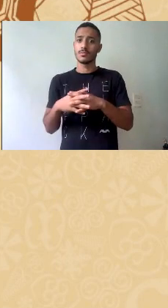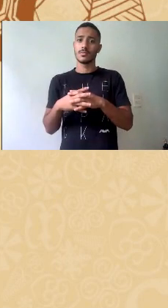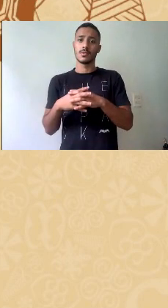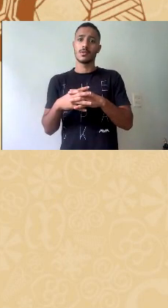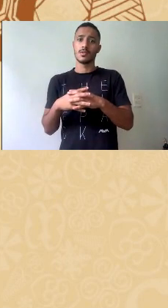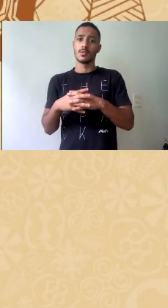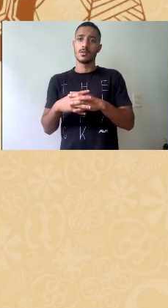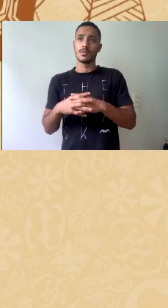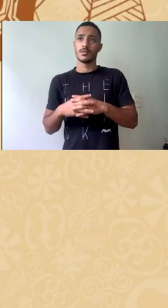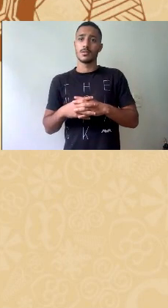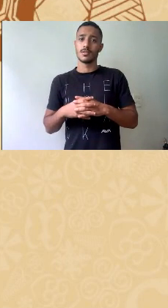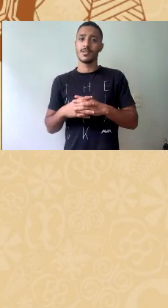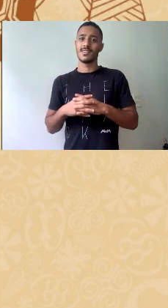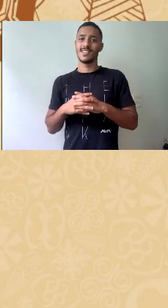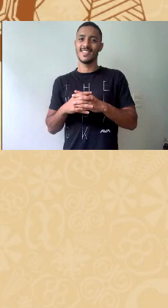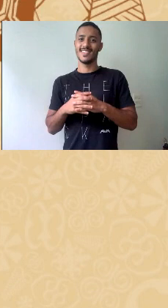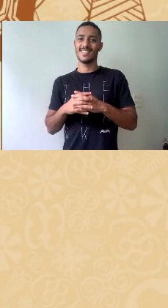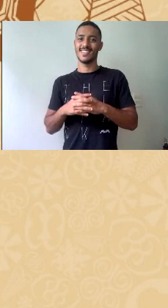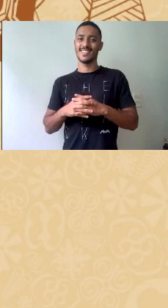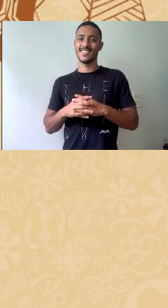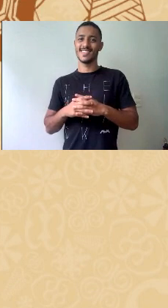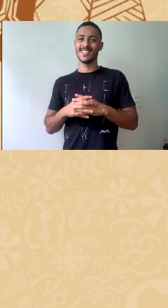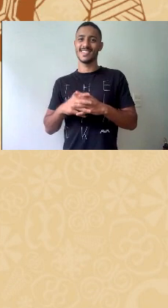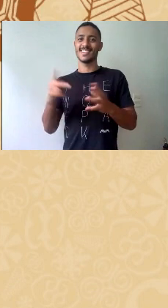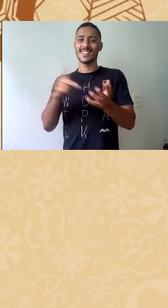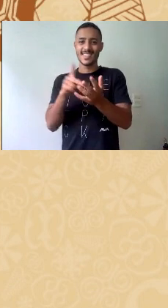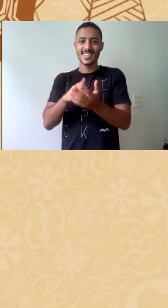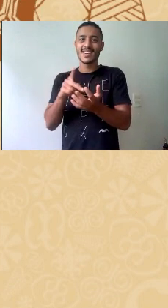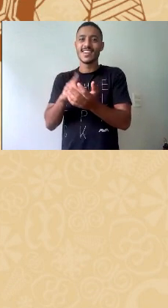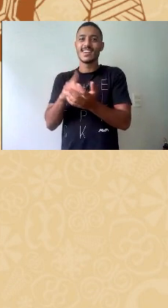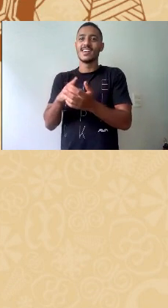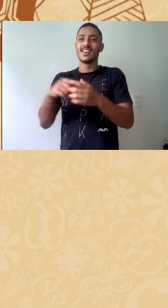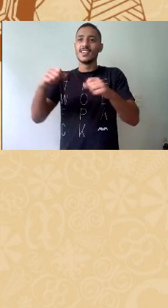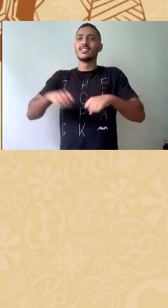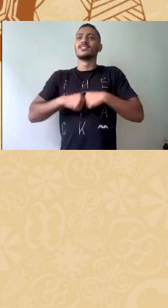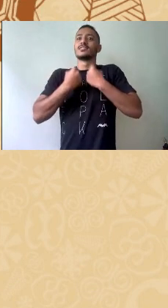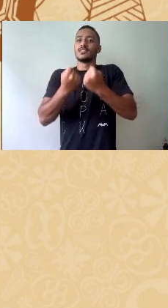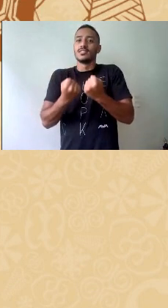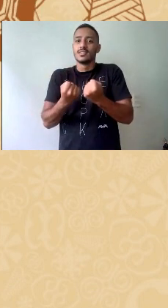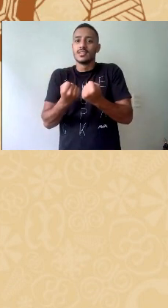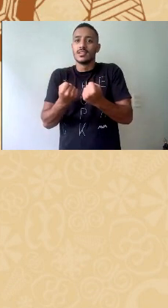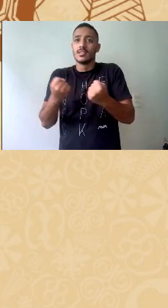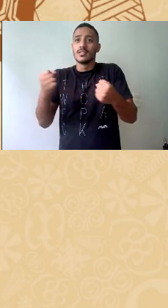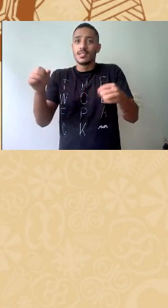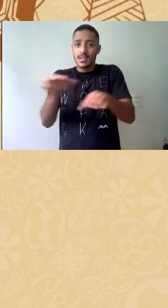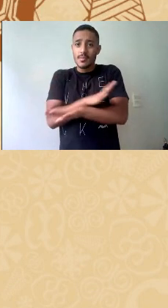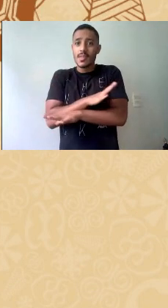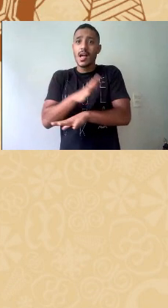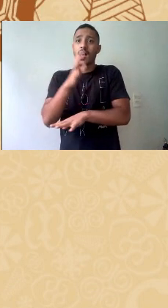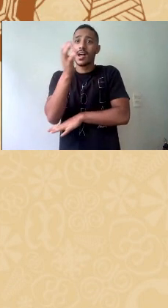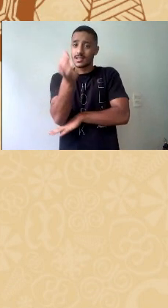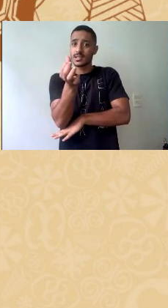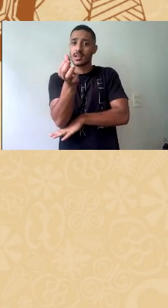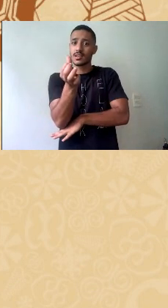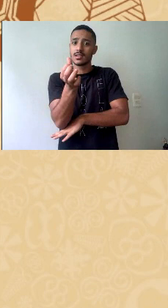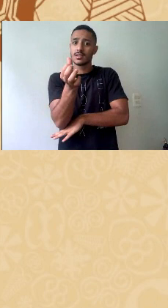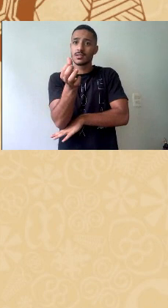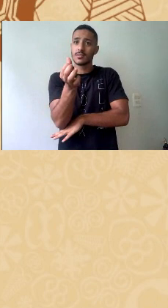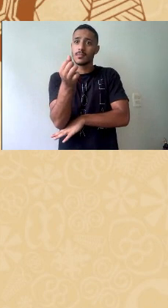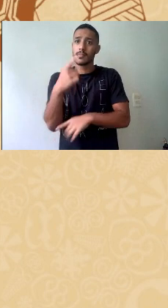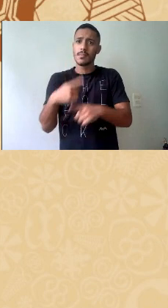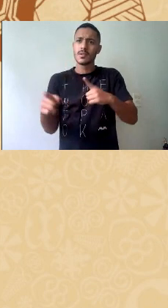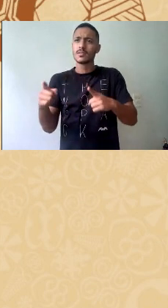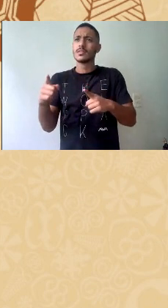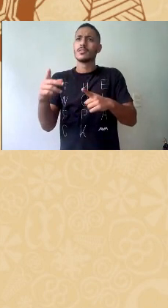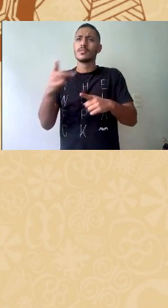Porque, na verdade, assim, eu tenho feito um esforço para a gente terminar às 6. mas você fez uma fala